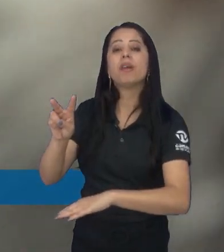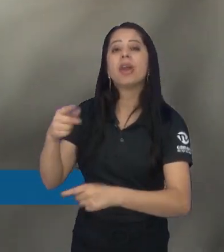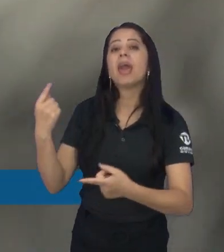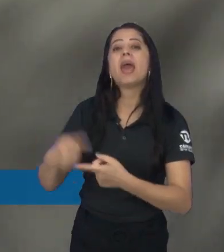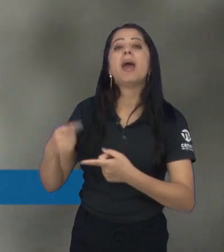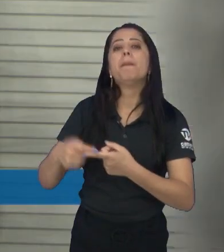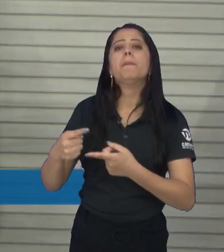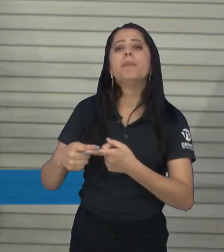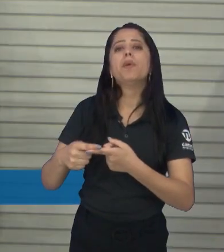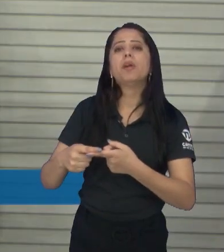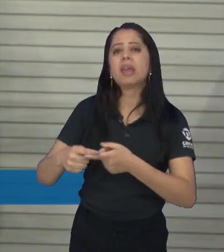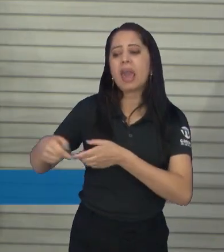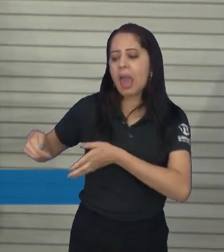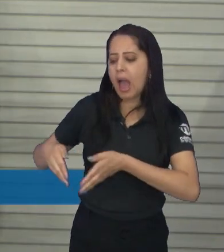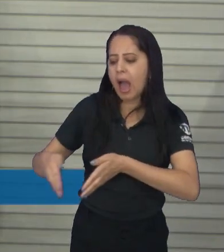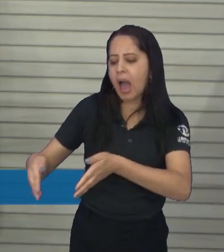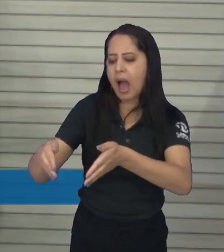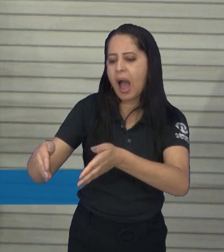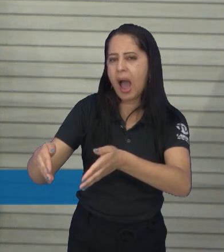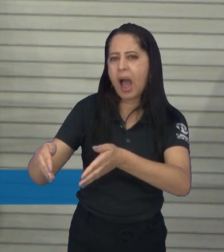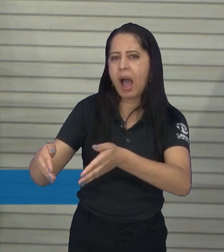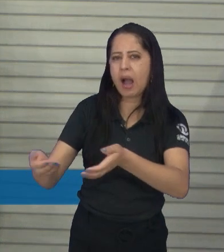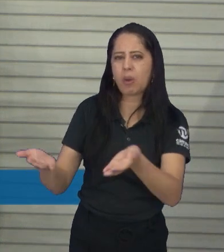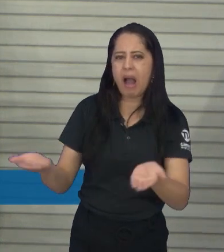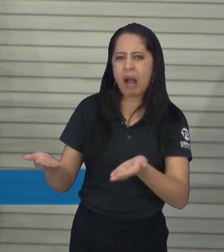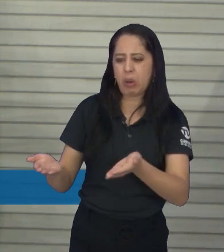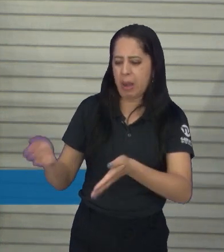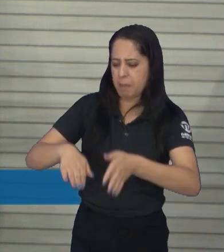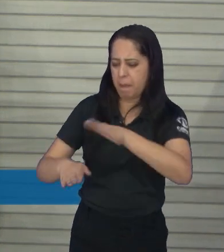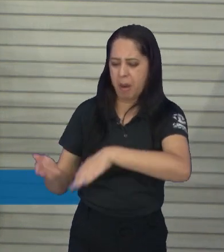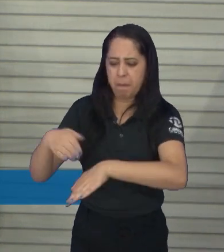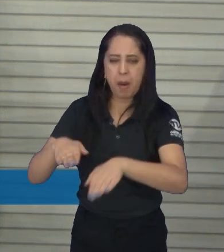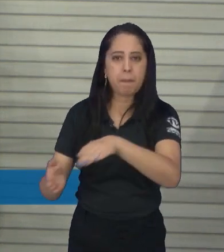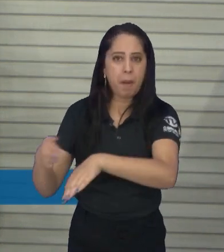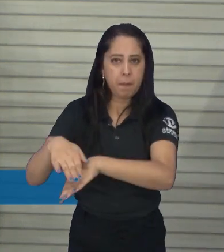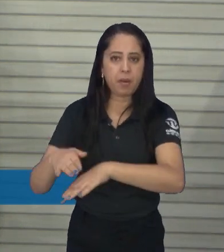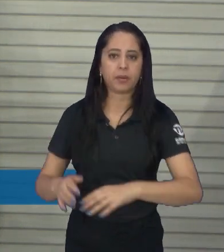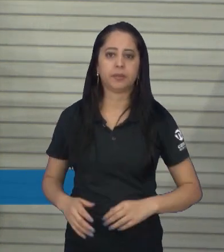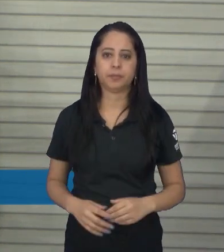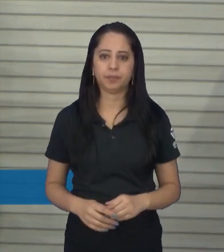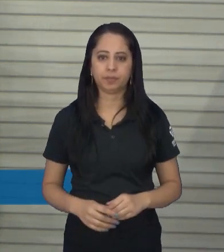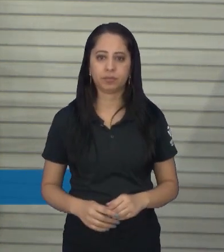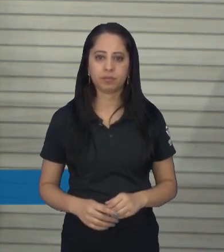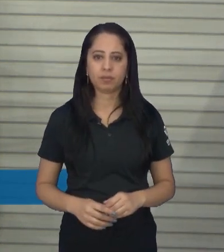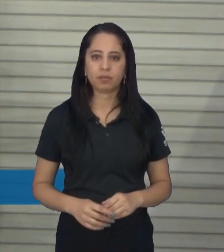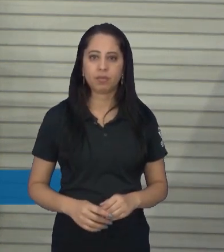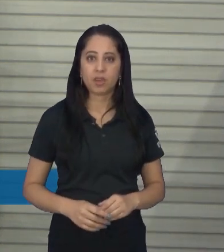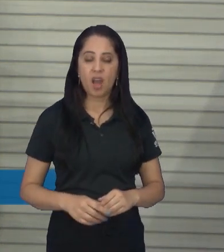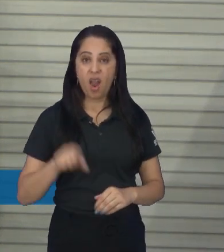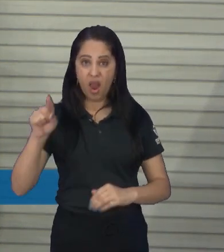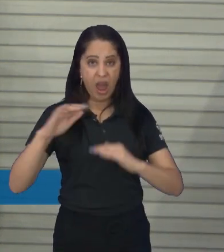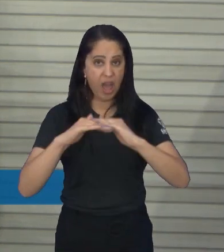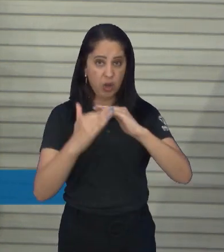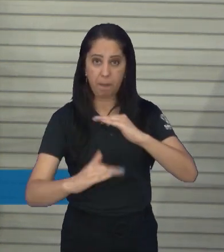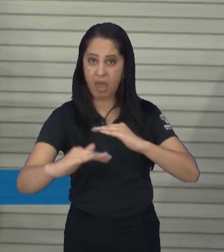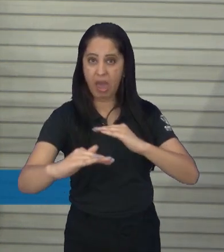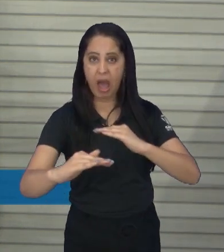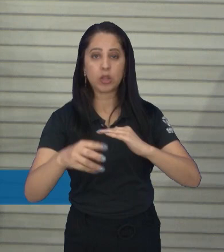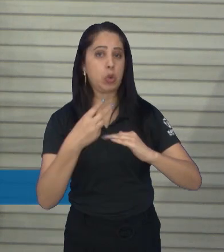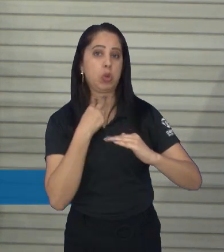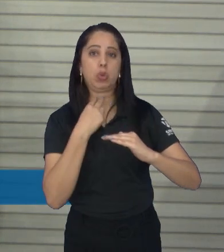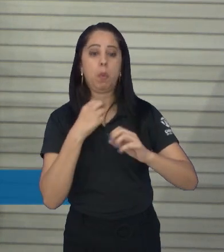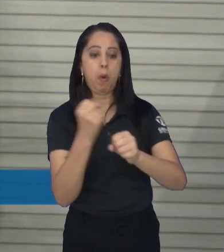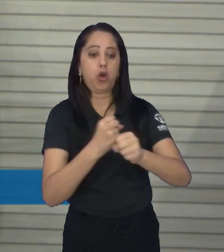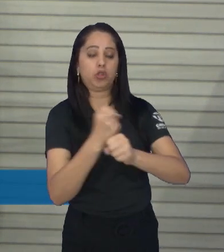quadra de esportes porque eles podem né agora o banhado não pode não pode ter mora dentro do banhado né o orçamento